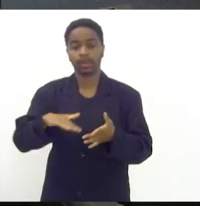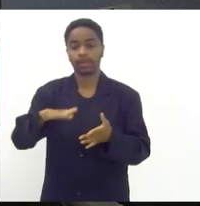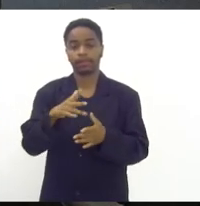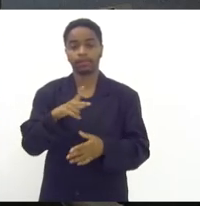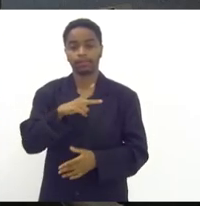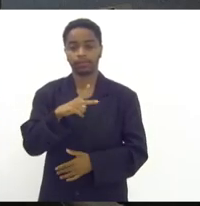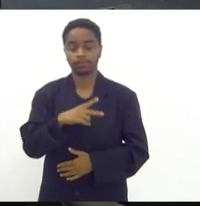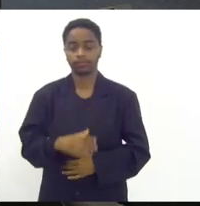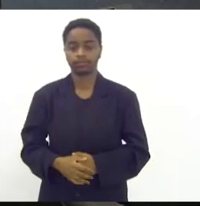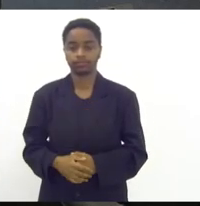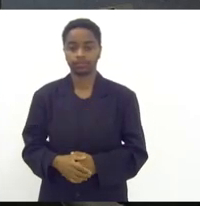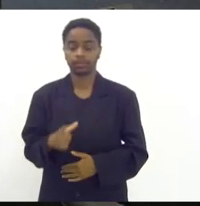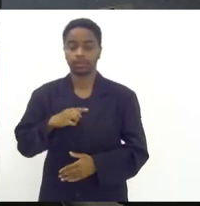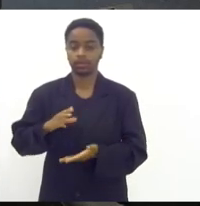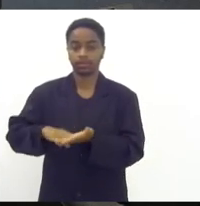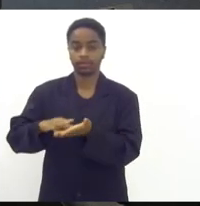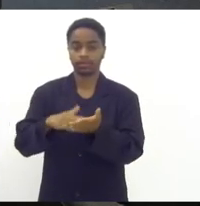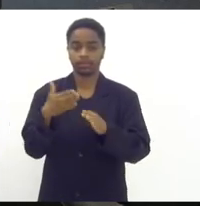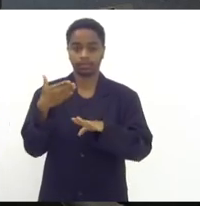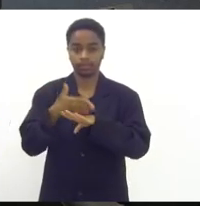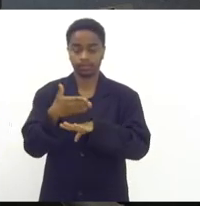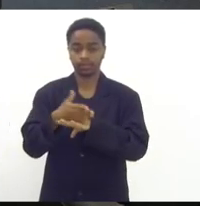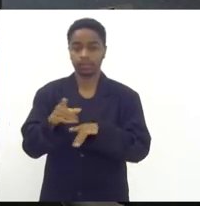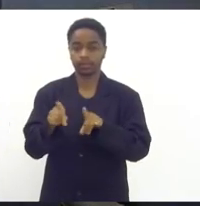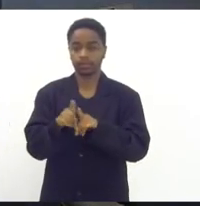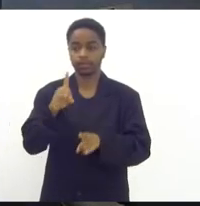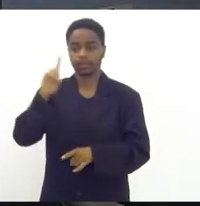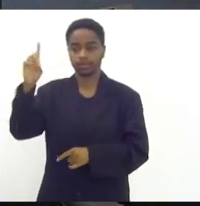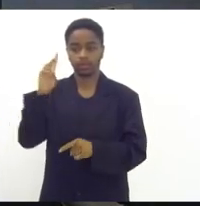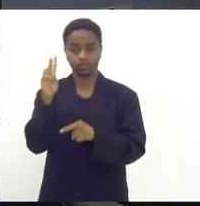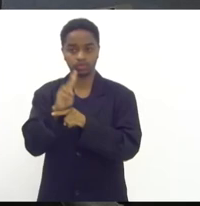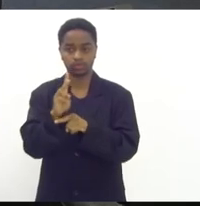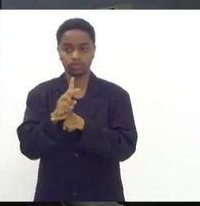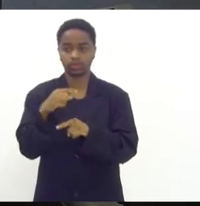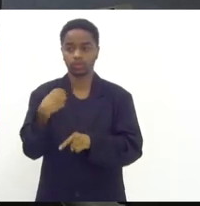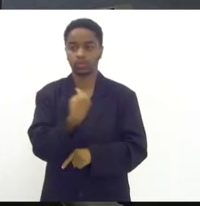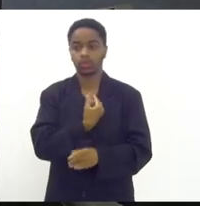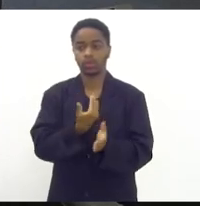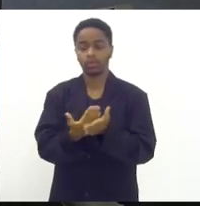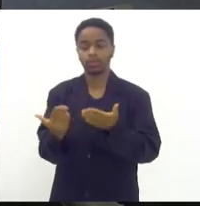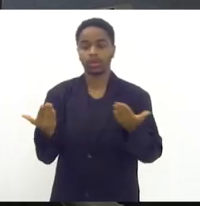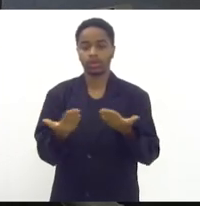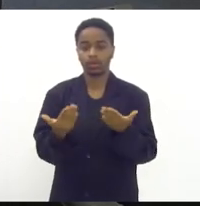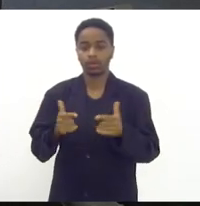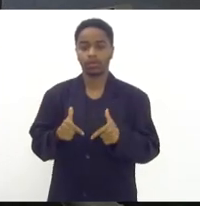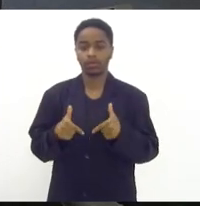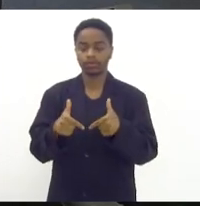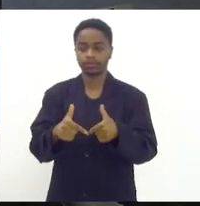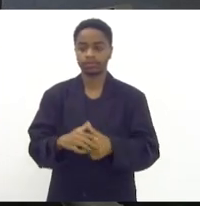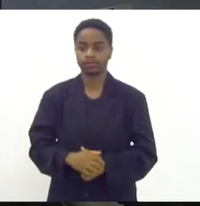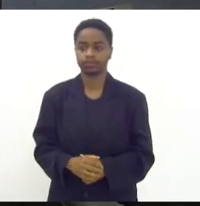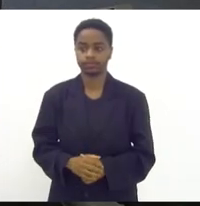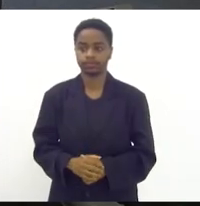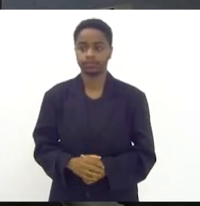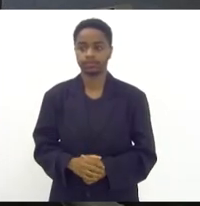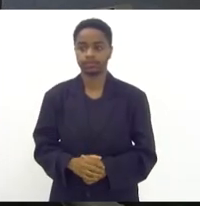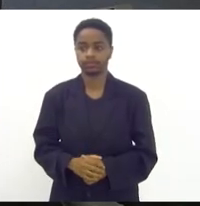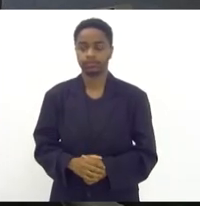Havendo o número legal e sob a proteção de Deus, iniciamos os nossos trabalhos.